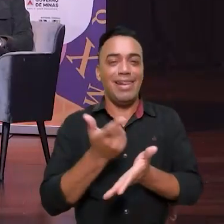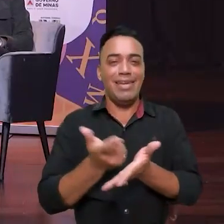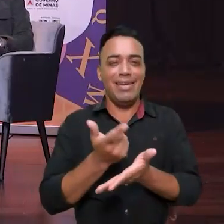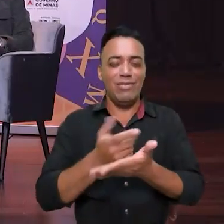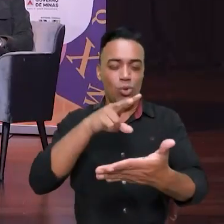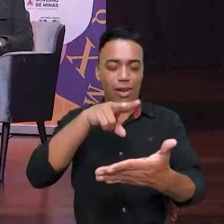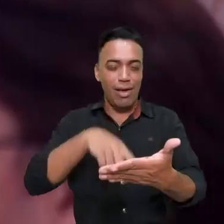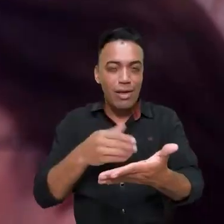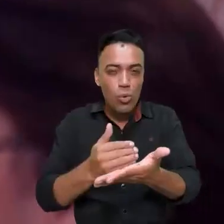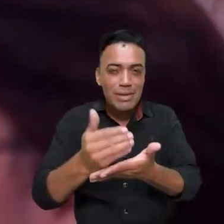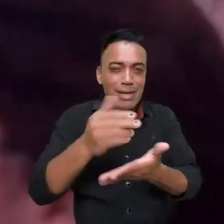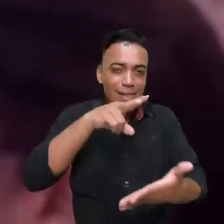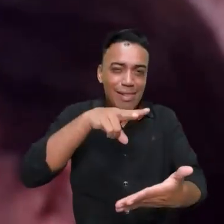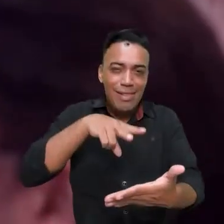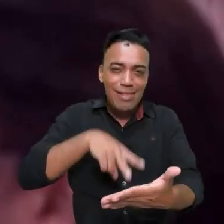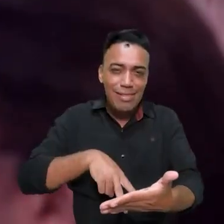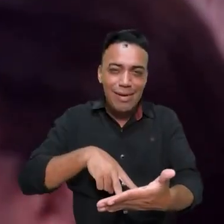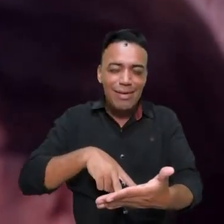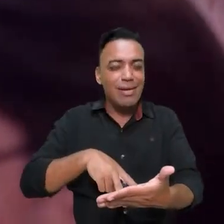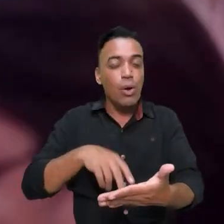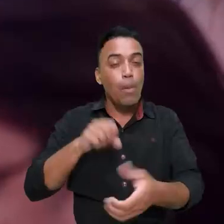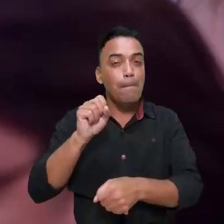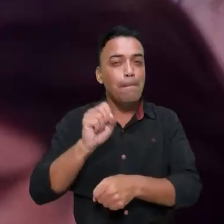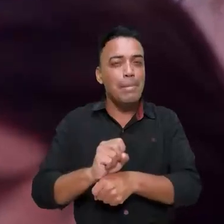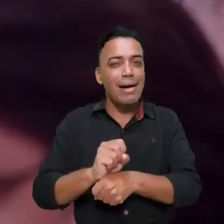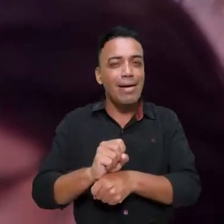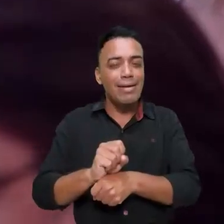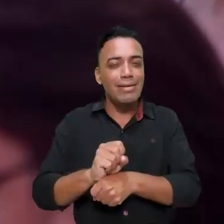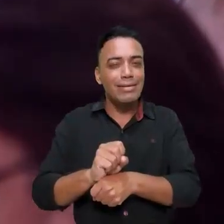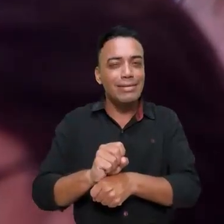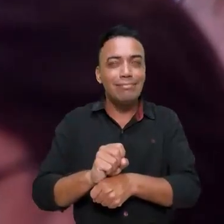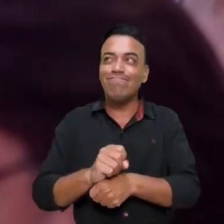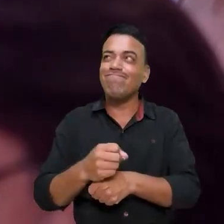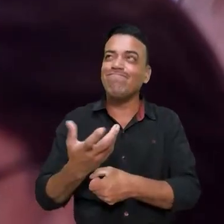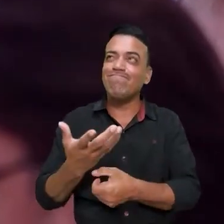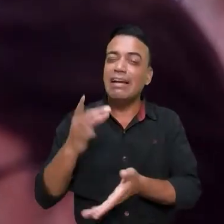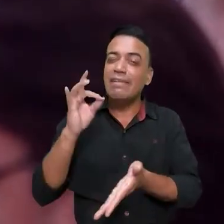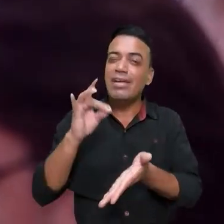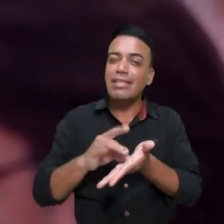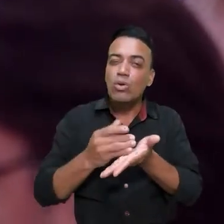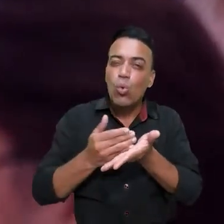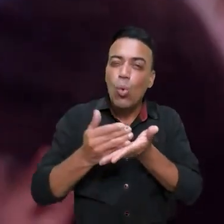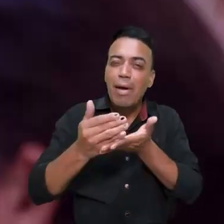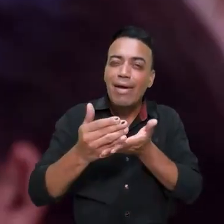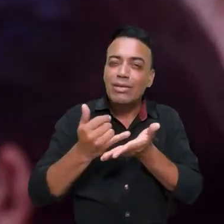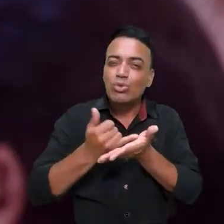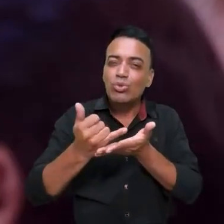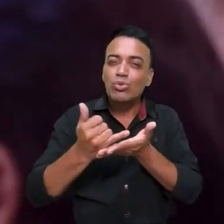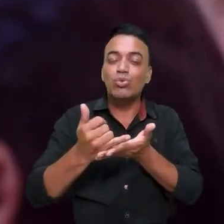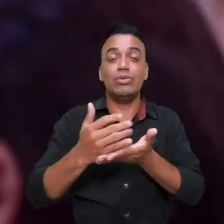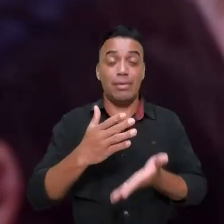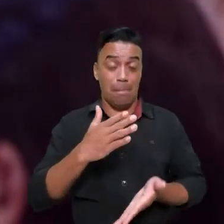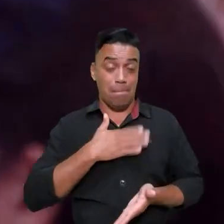na mão, comecei a ler e parei de verdade no início. Aos